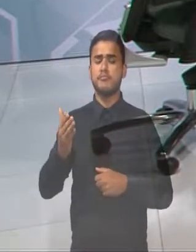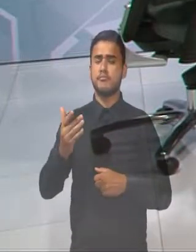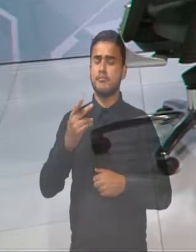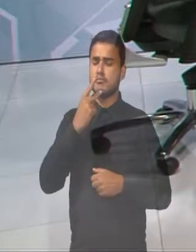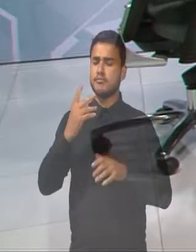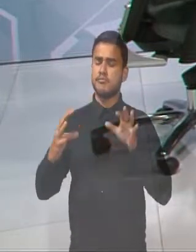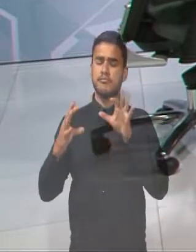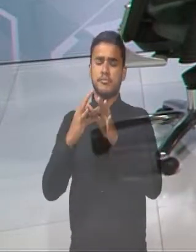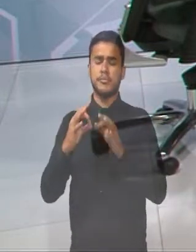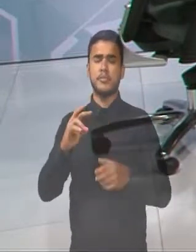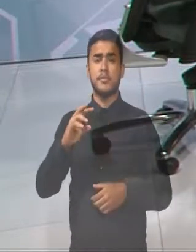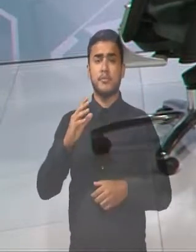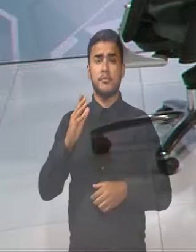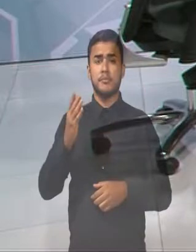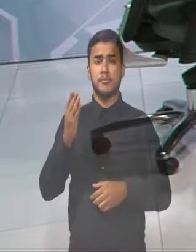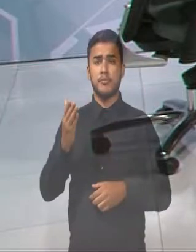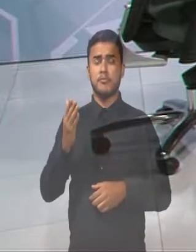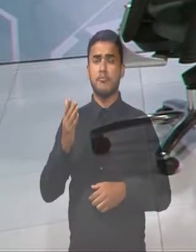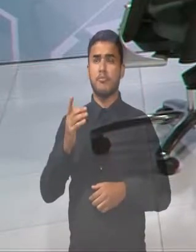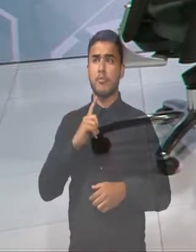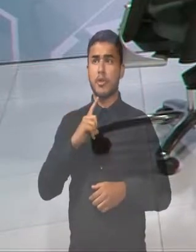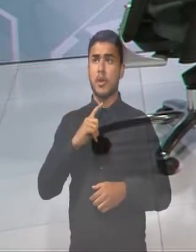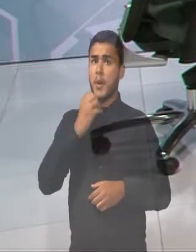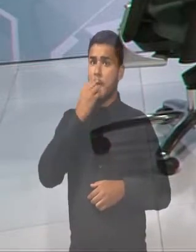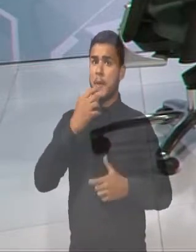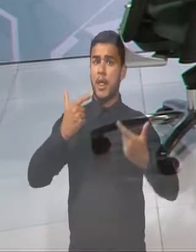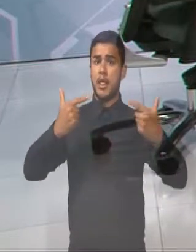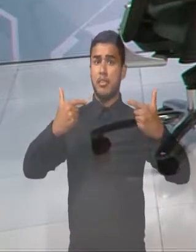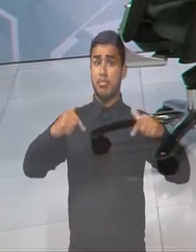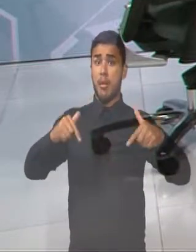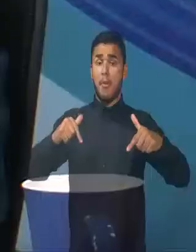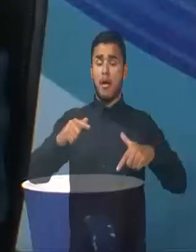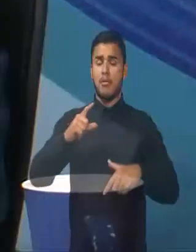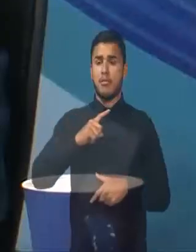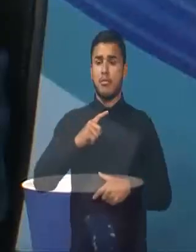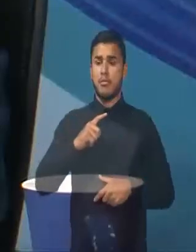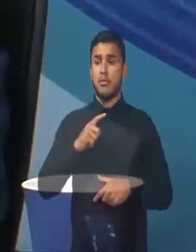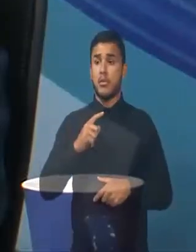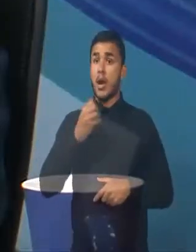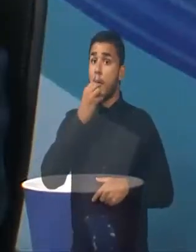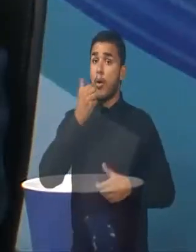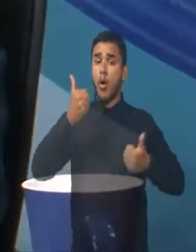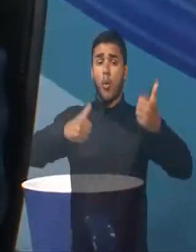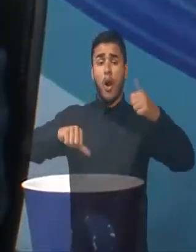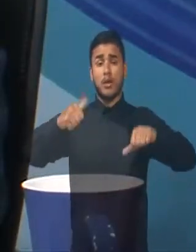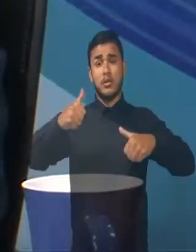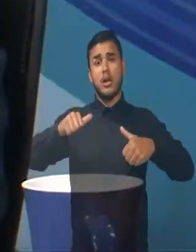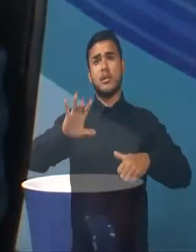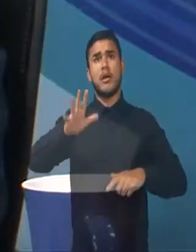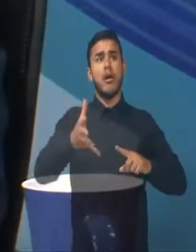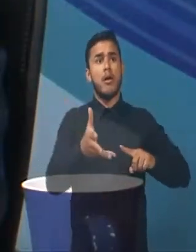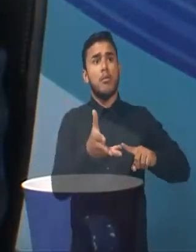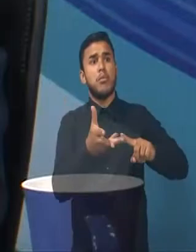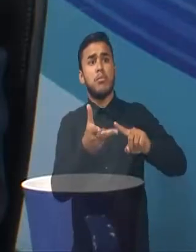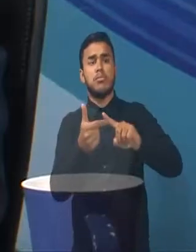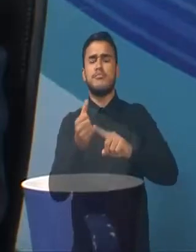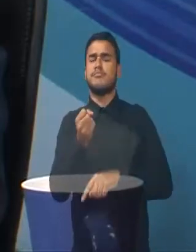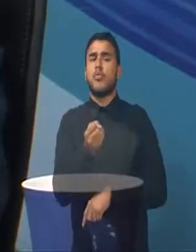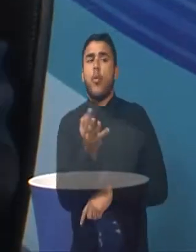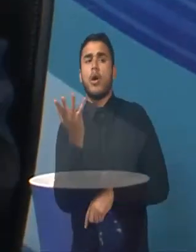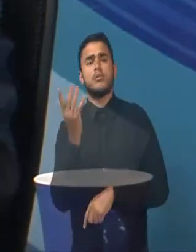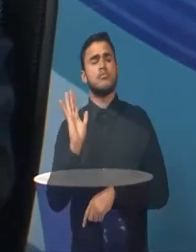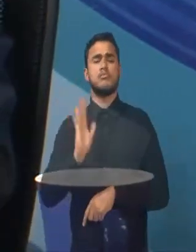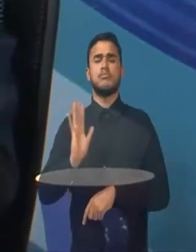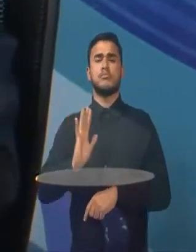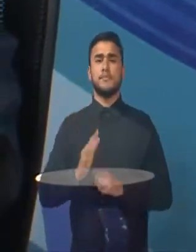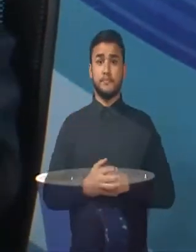trazendo aqui para a discussão, é a qualidade dos empregos e não a quantidade dos empregos. E o problema de realocar a mão de obra, que é